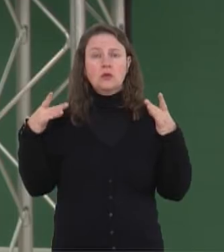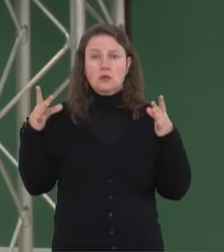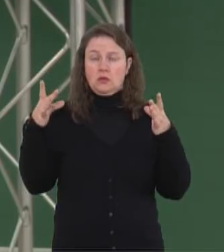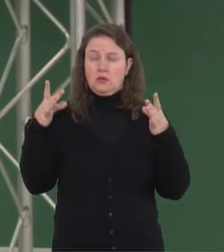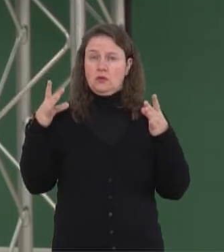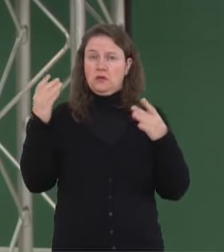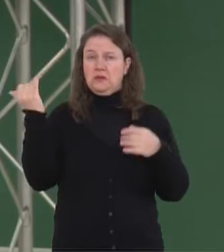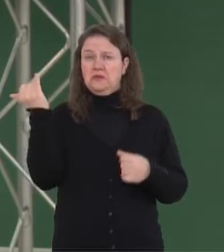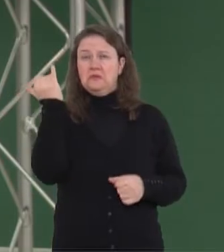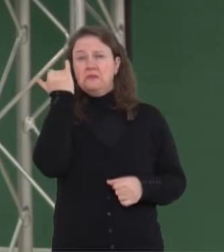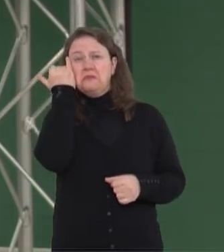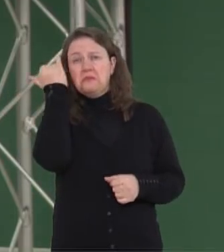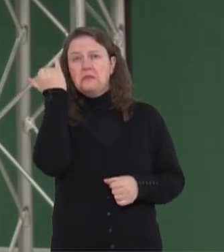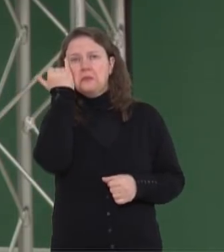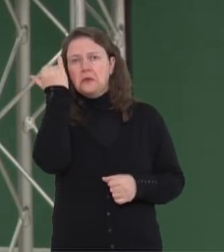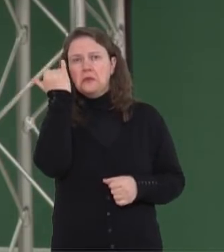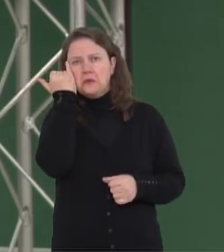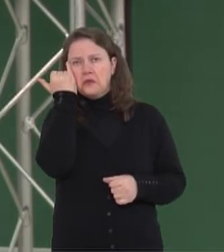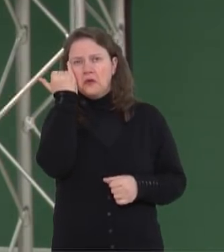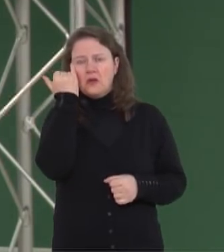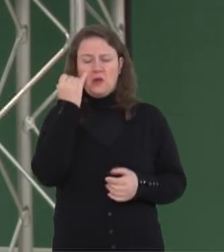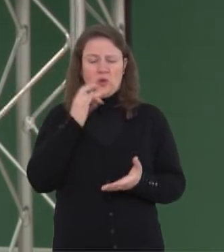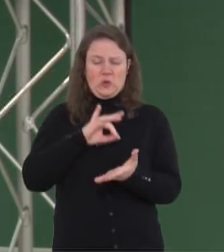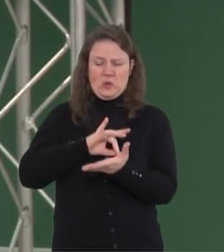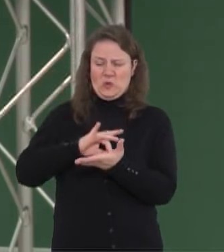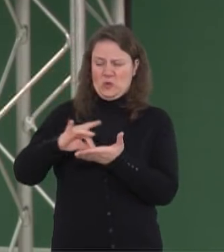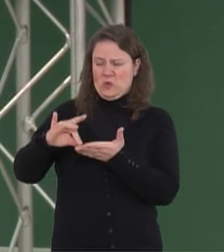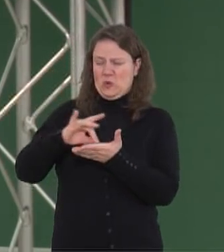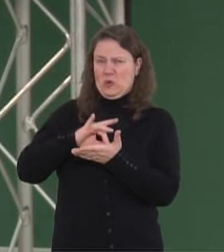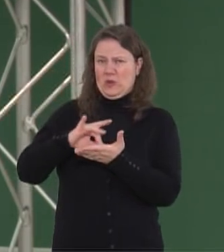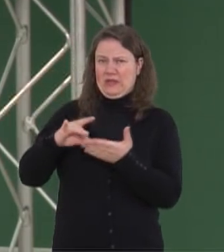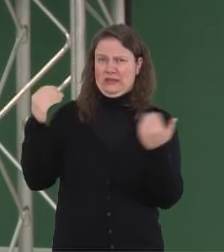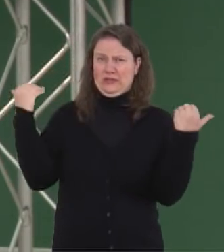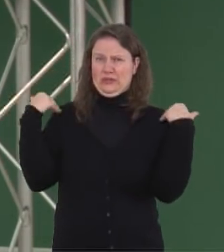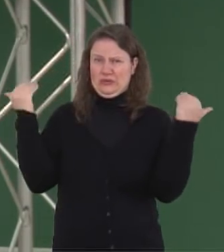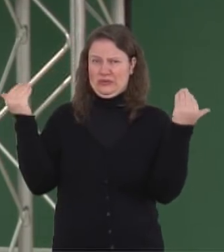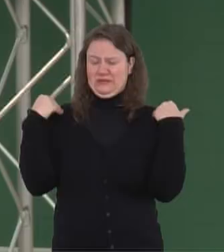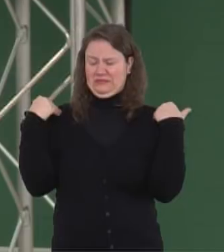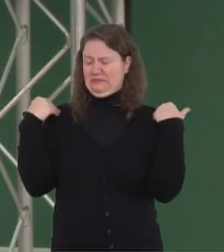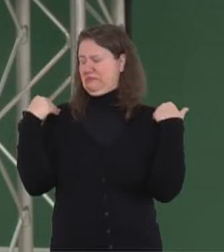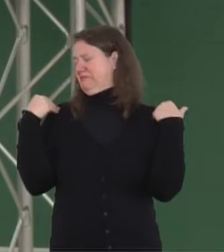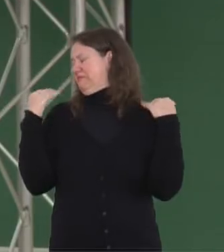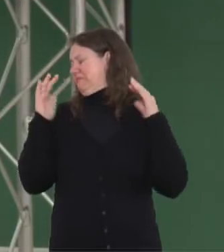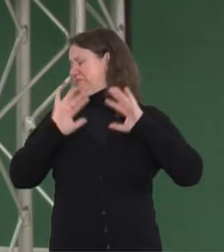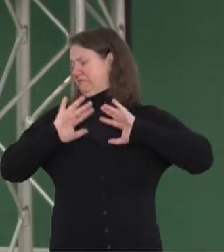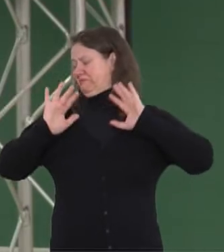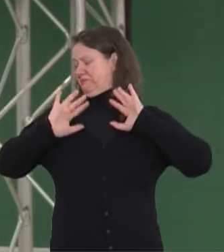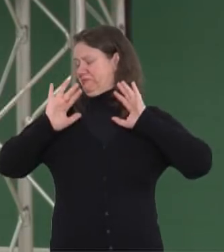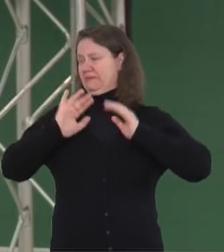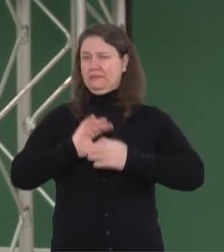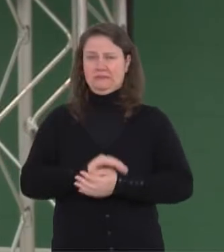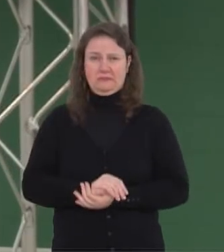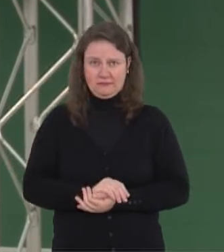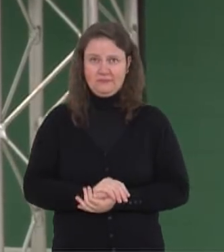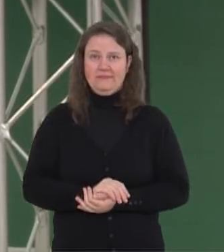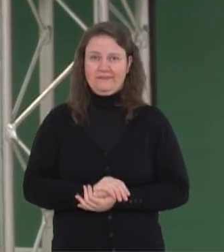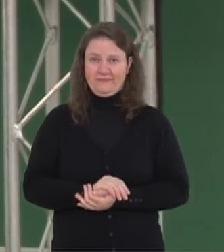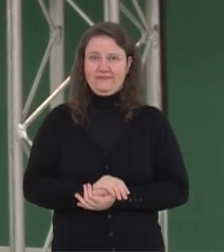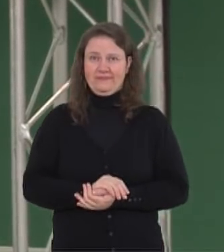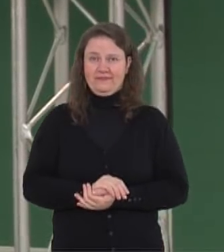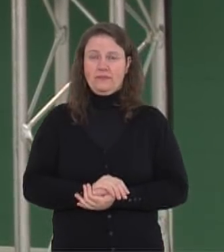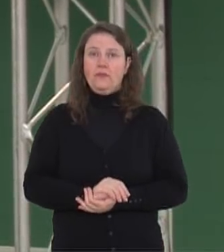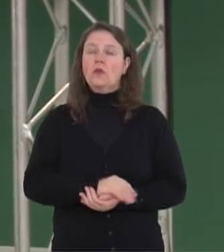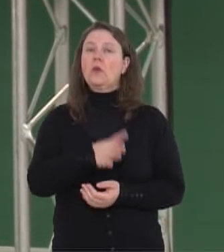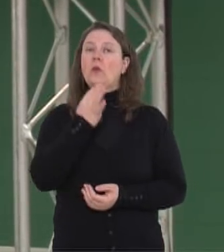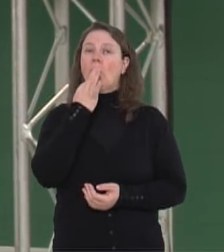gato preguiçoso. Então, ele também não gosta de fazer exercícios. Agora que a gente conheceu um pouquinho sobre